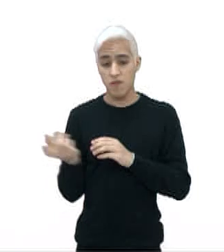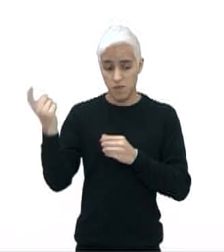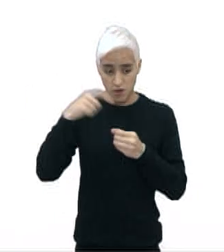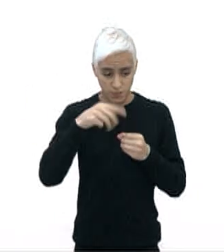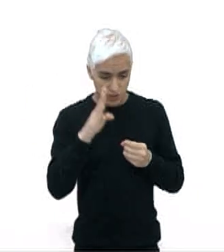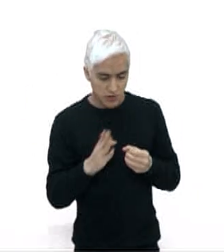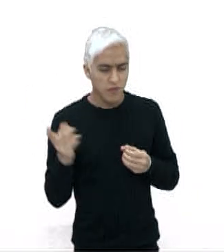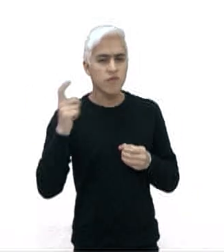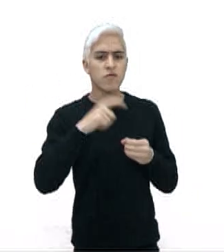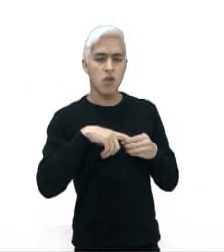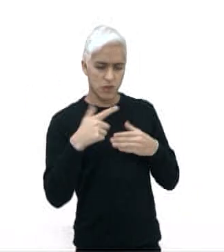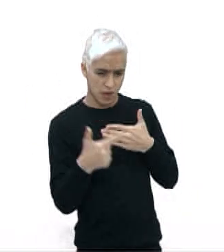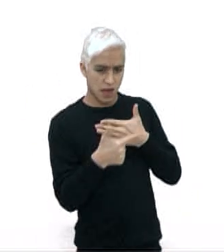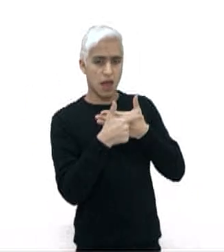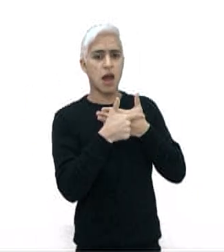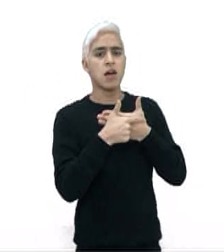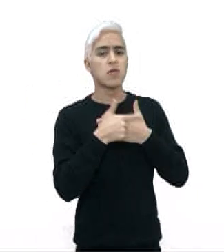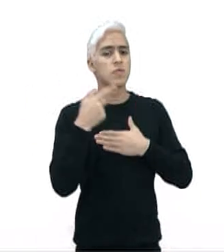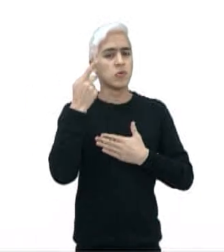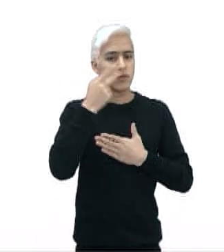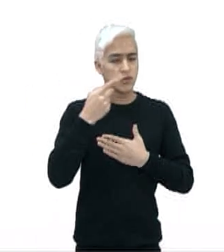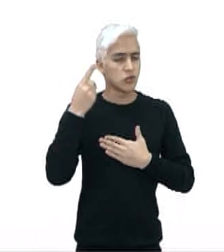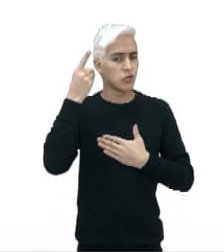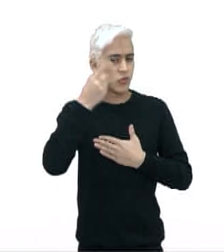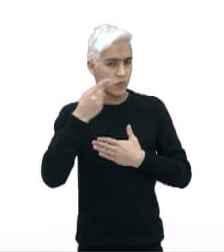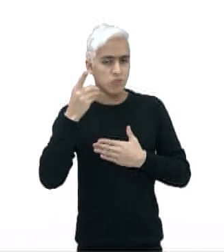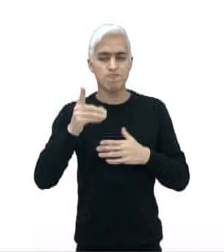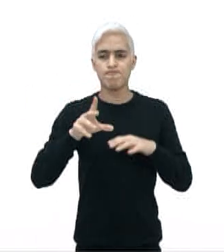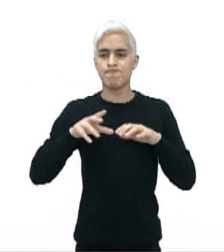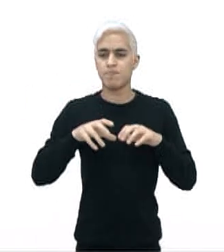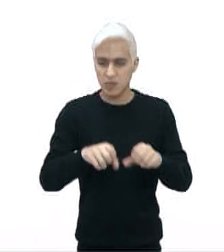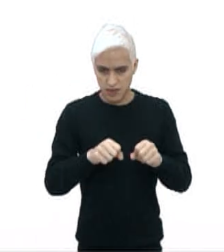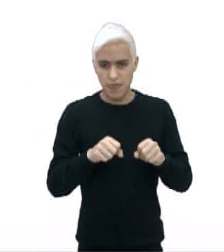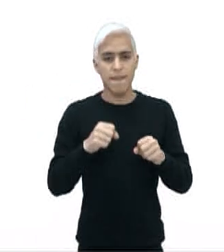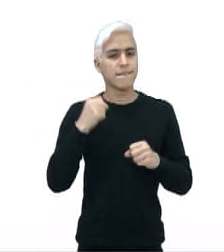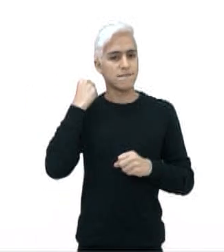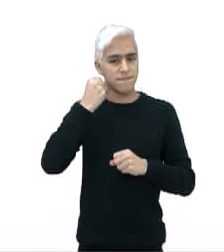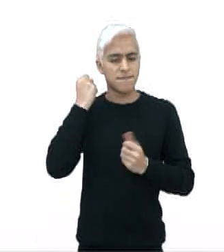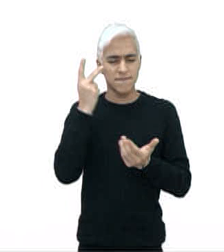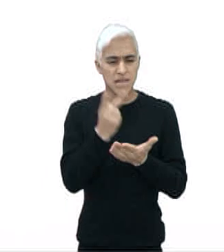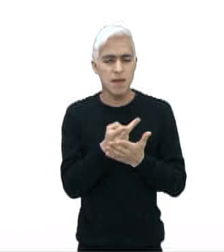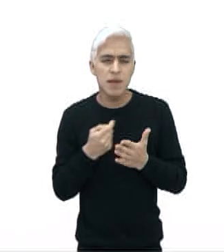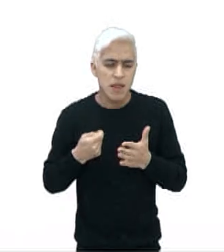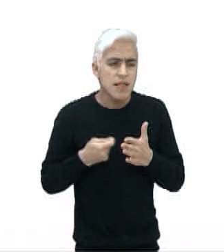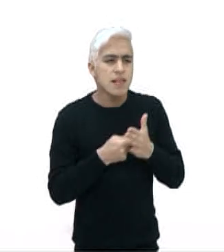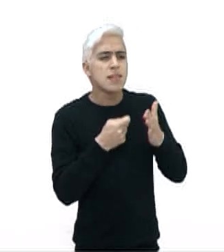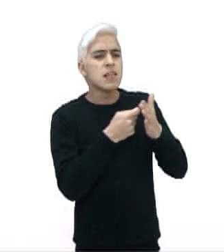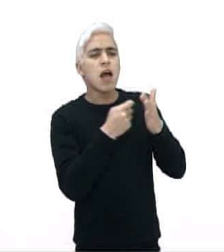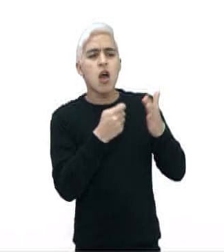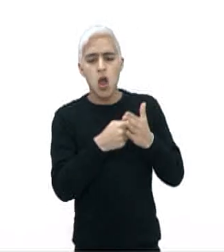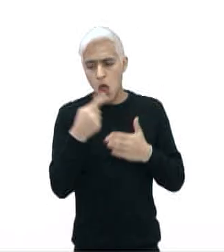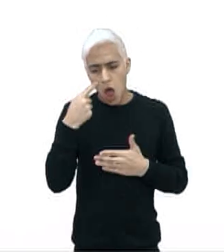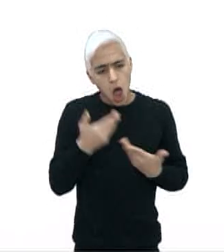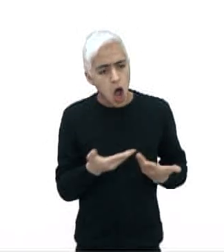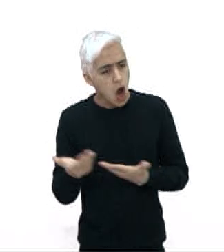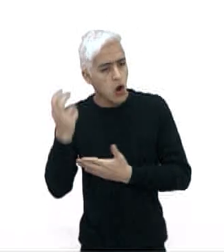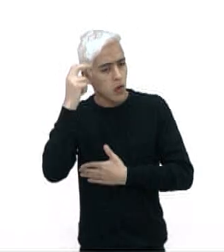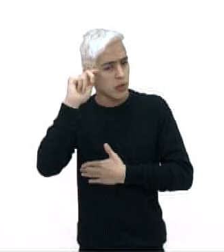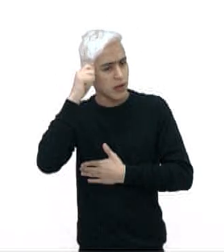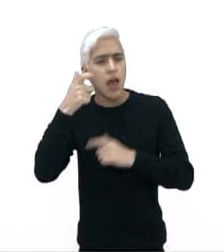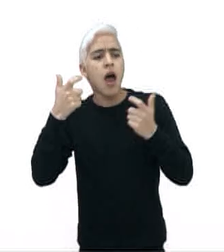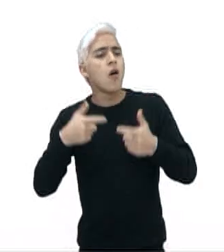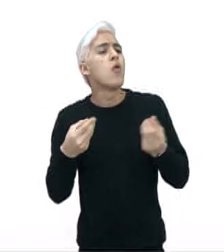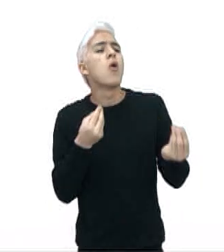política, assume cargo de deputado federal e senador da República, sempre reivindicando um lugar para a cultura negra